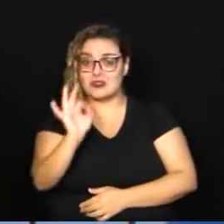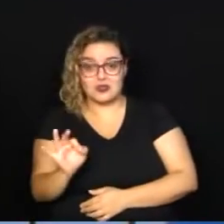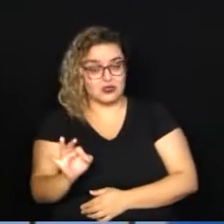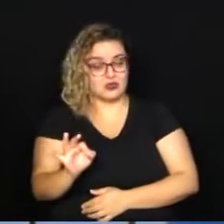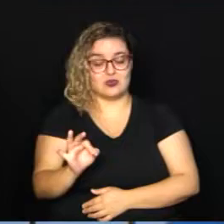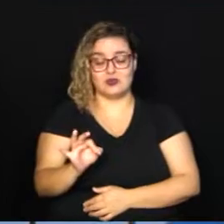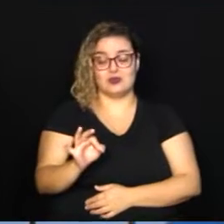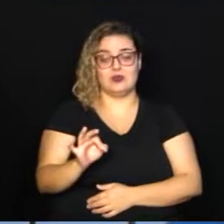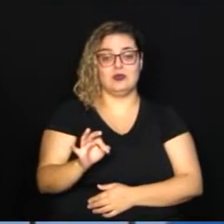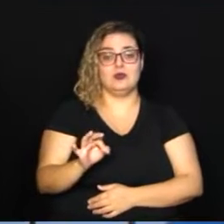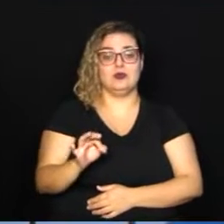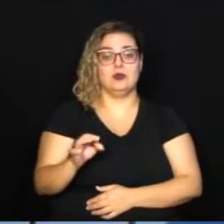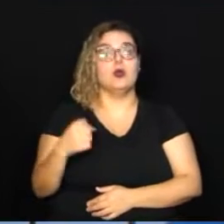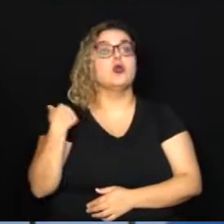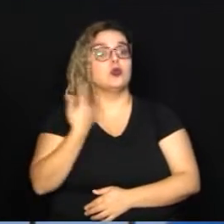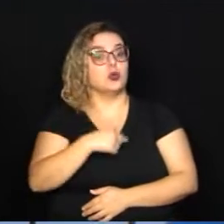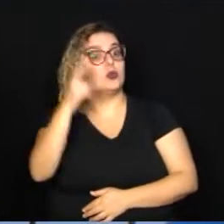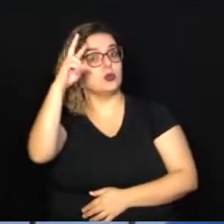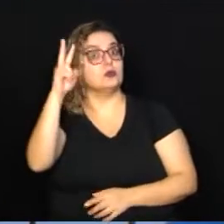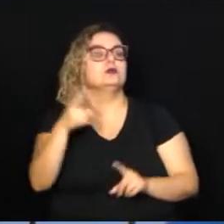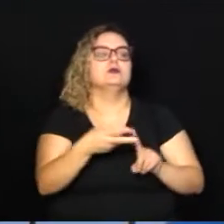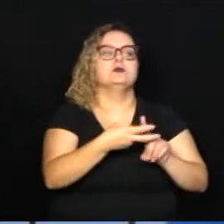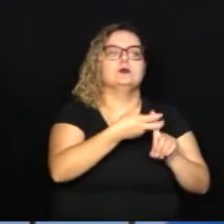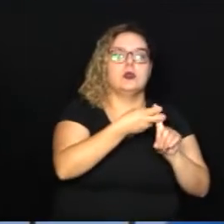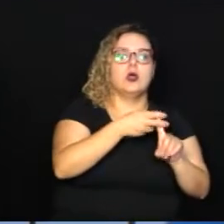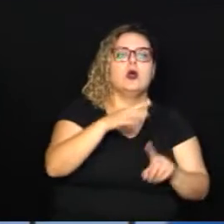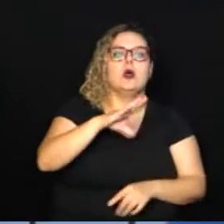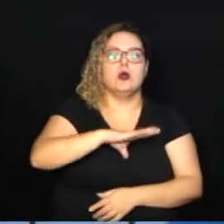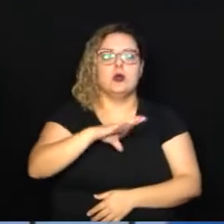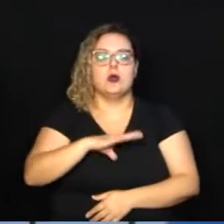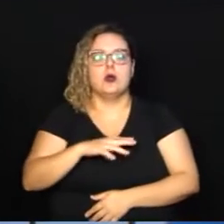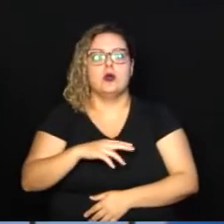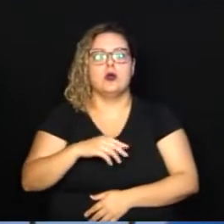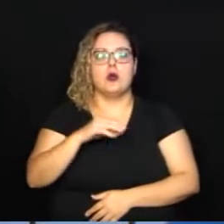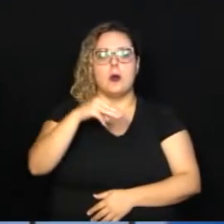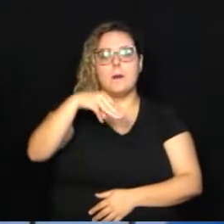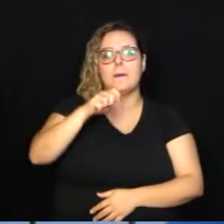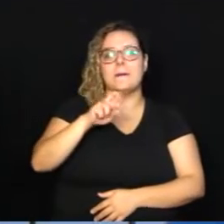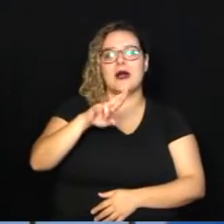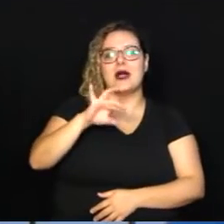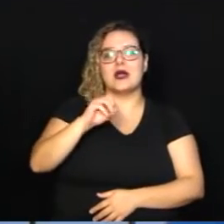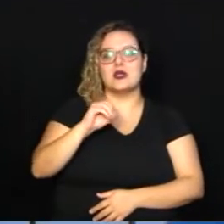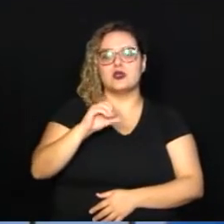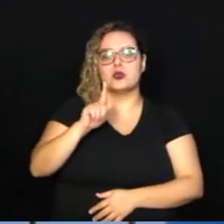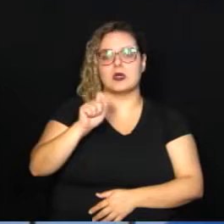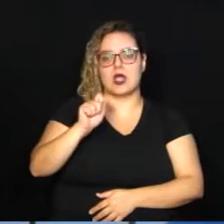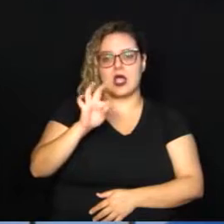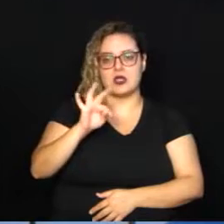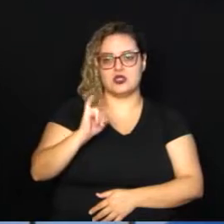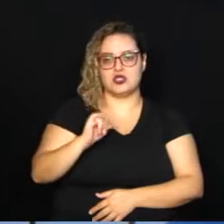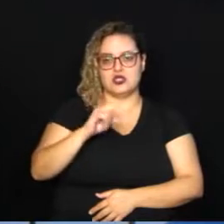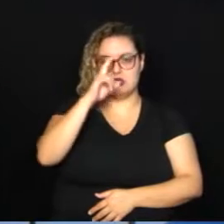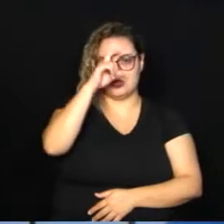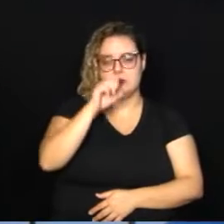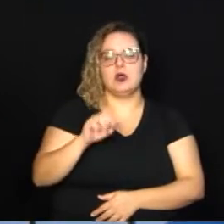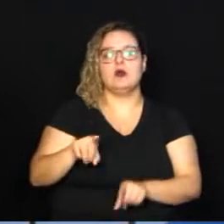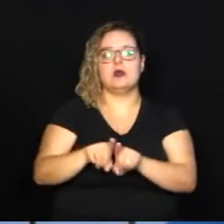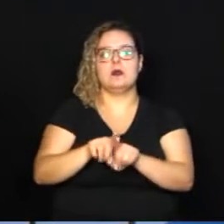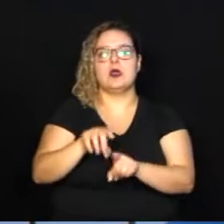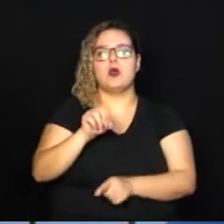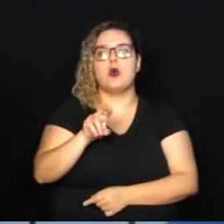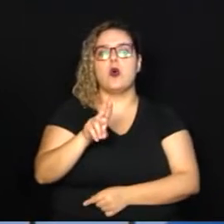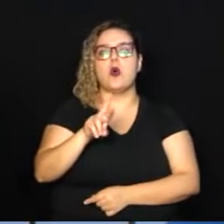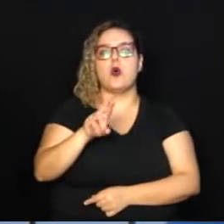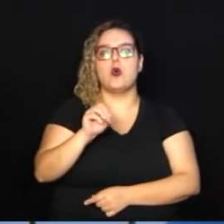97,48%. A gente lembra que agora o SUS municipal tem o Hospital Mário Gatti, o Hospital Ouro Verde e o